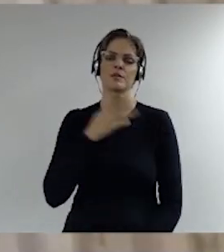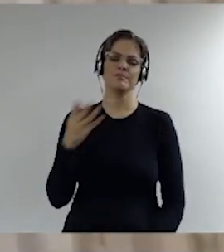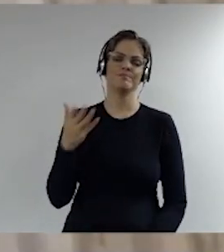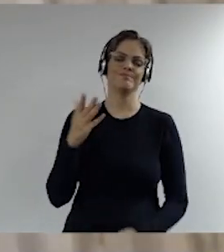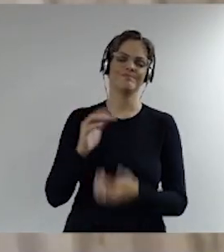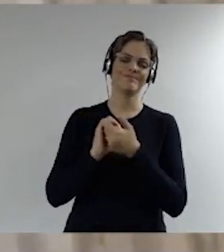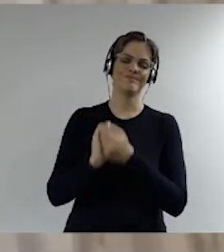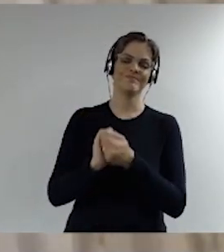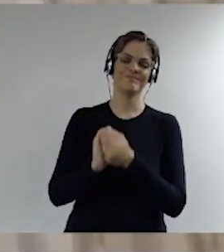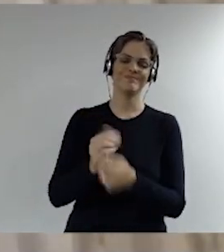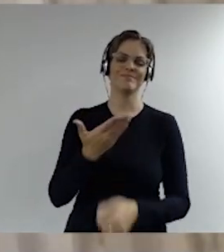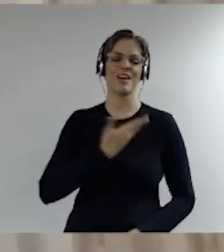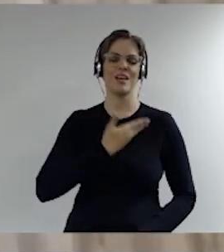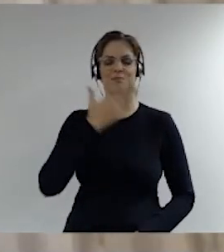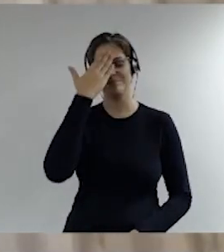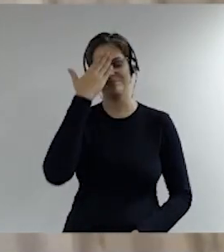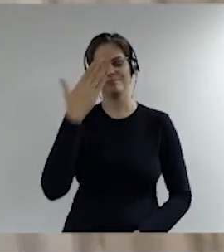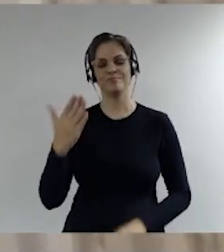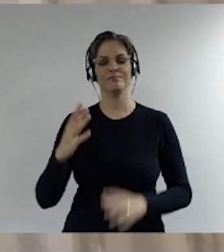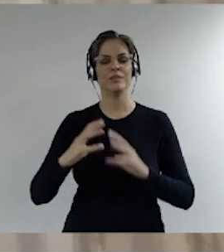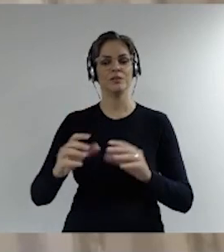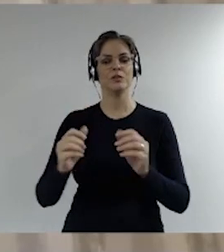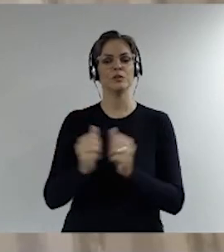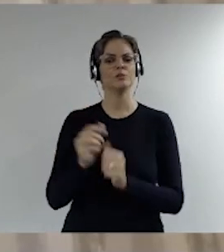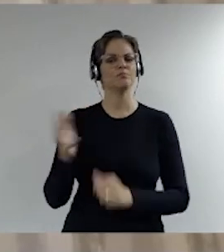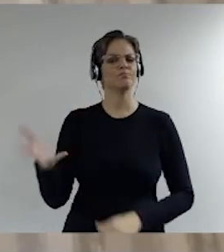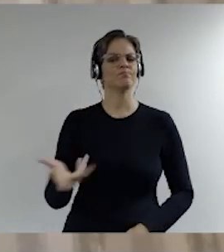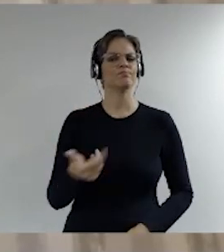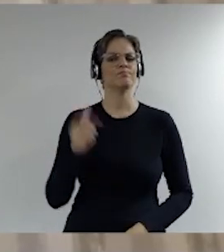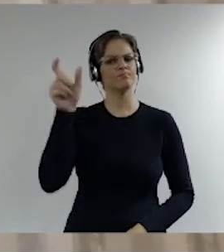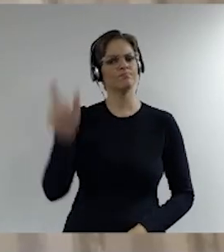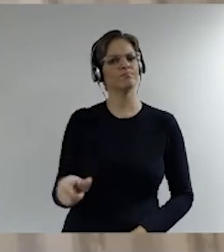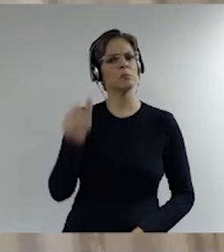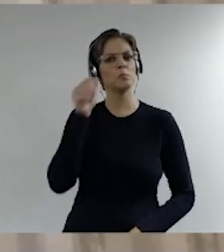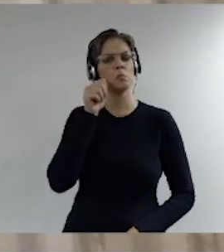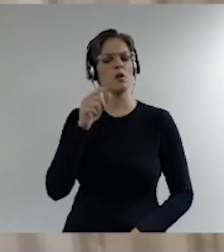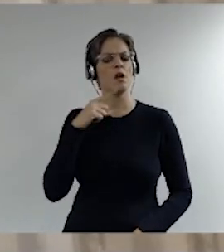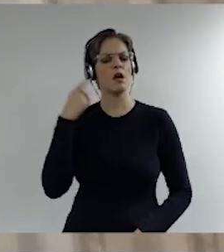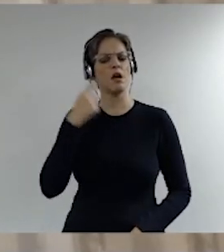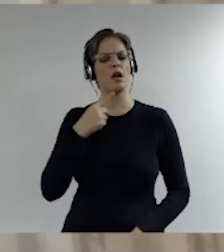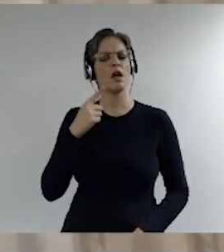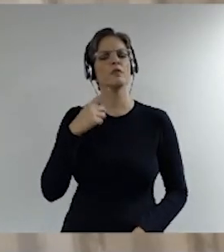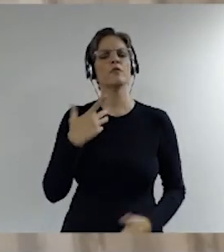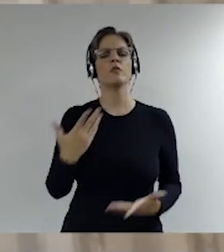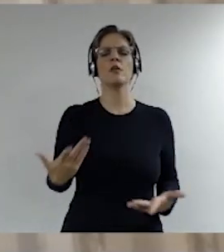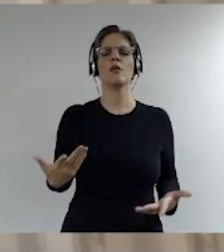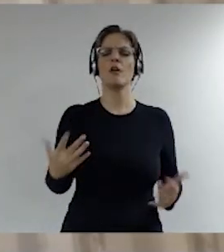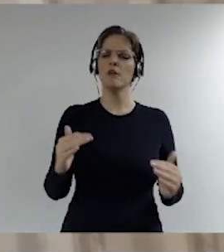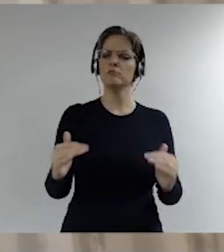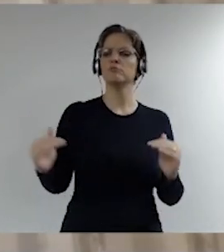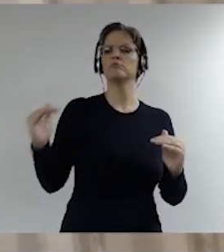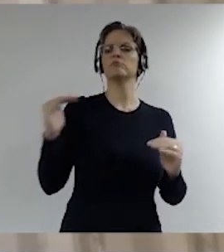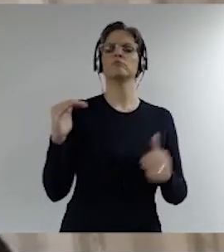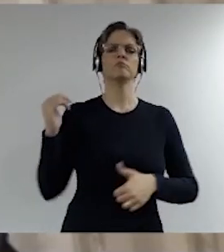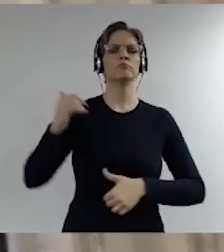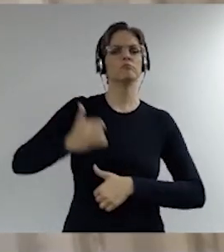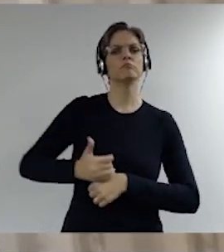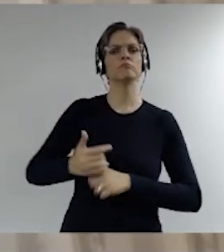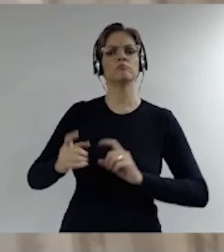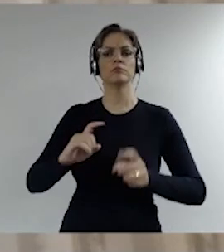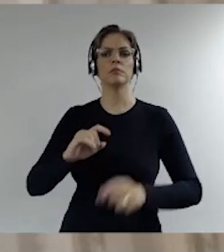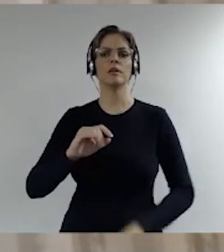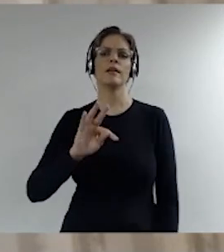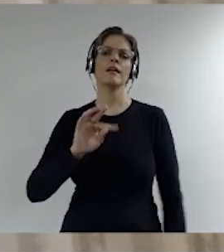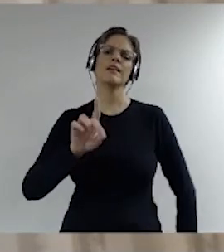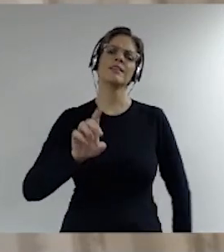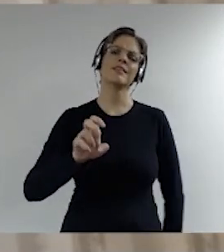pelo companheirismo, pela parceria, que abrilhanta a figura da mulher advogada, ocupando cargos de gestão na OAB. Saúdo também a Denise, o